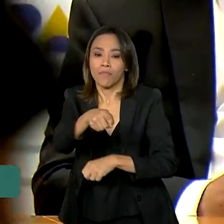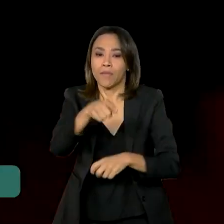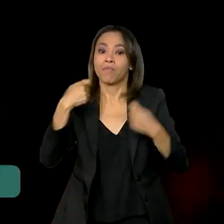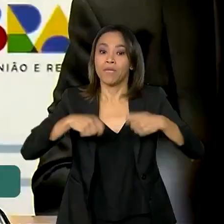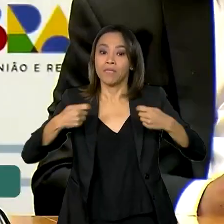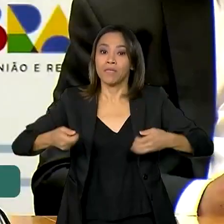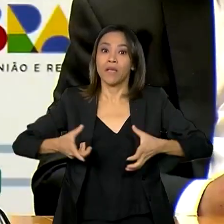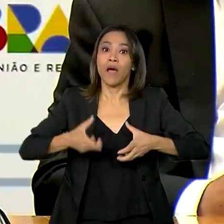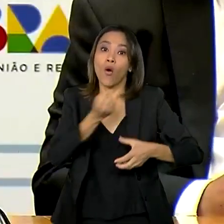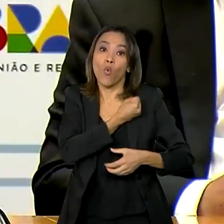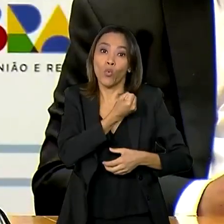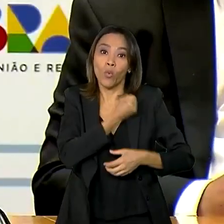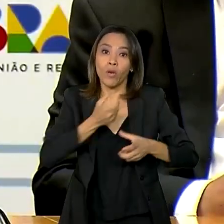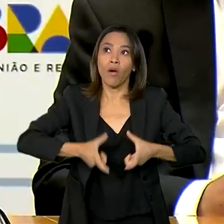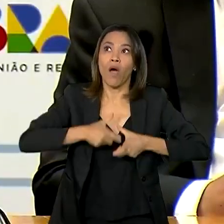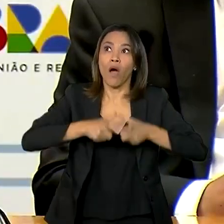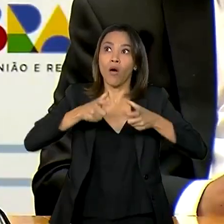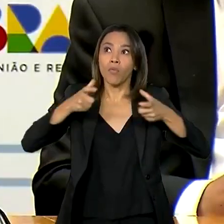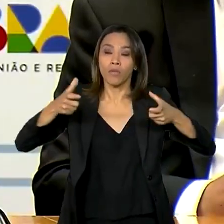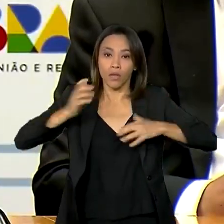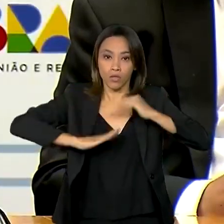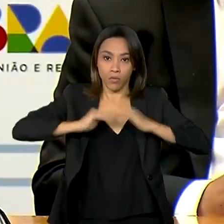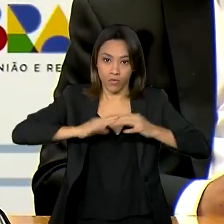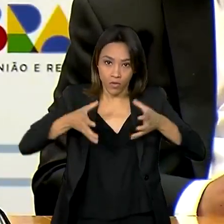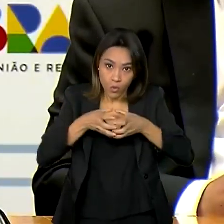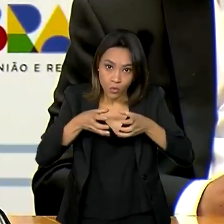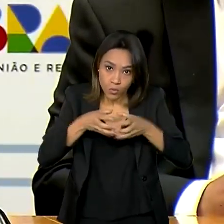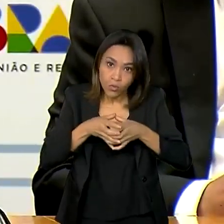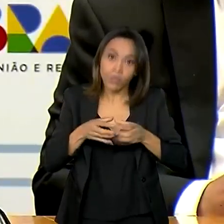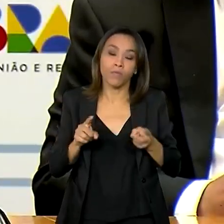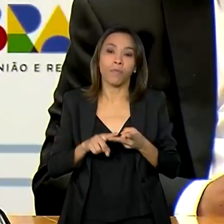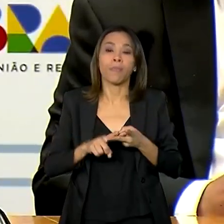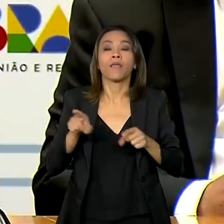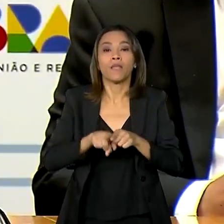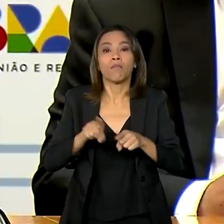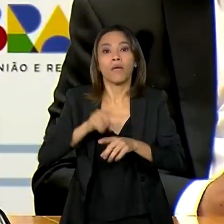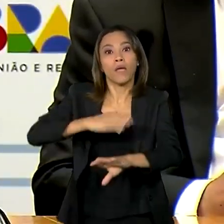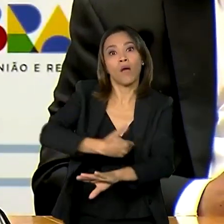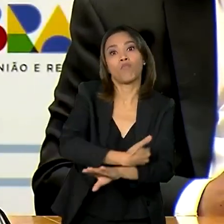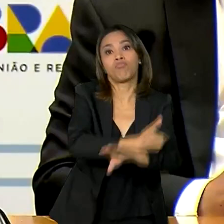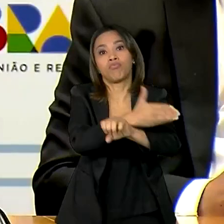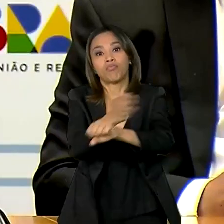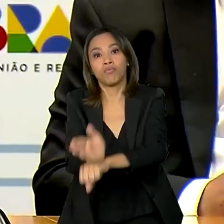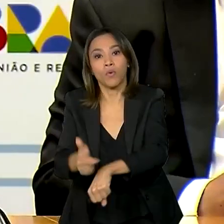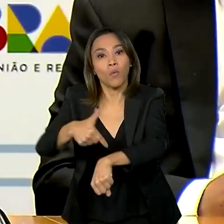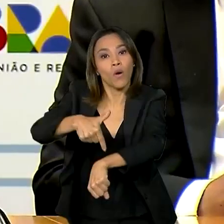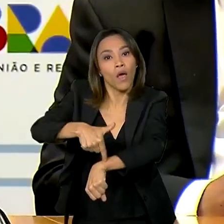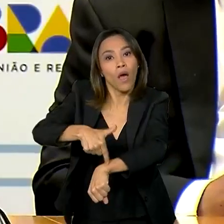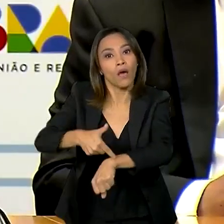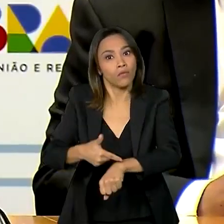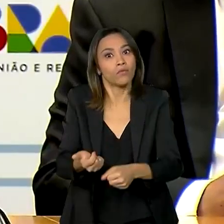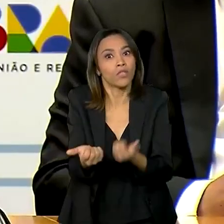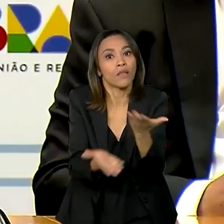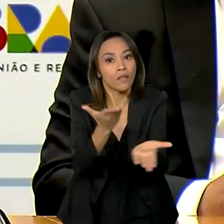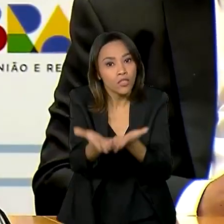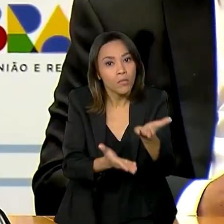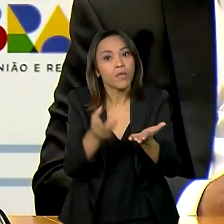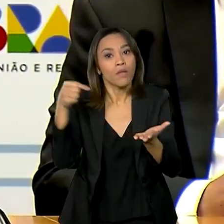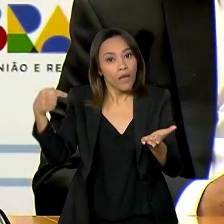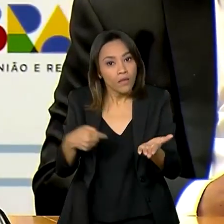fundamental, ampliando o horário de atendimento. Então, são algumas bases do que nós queremos